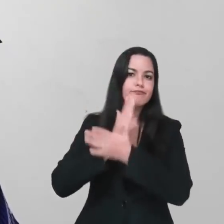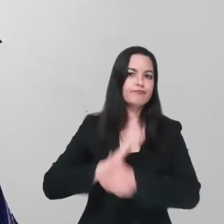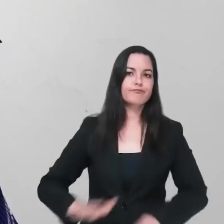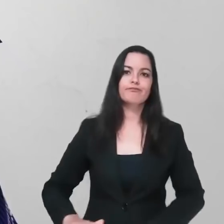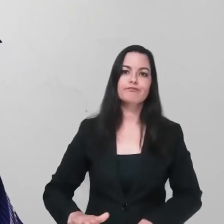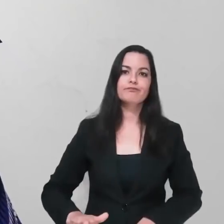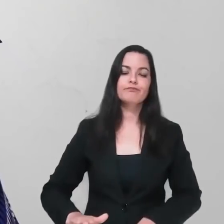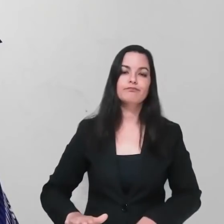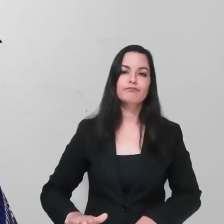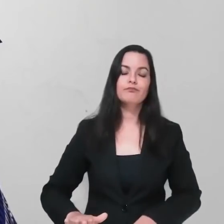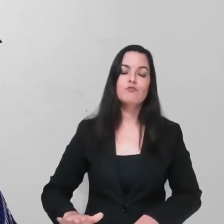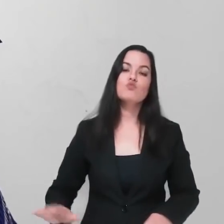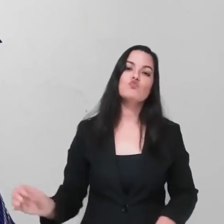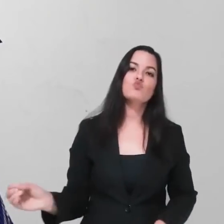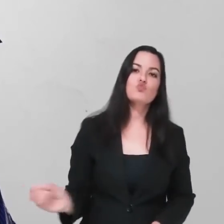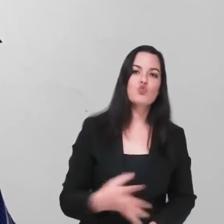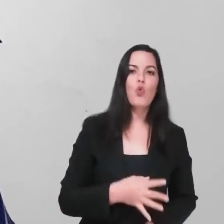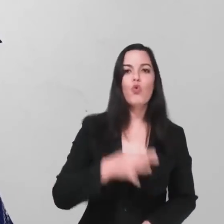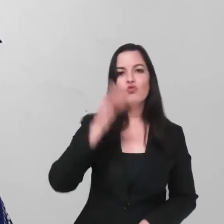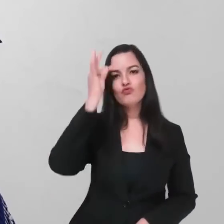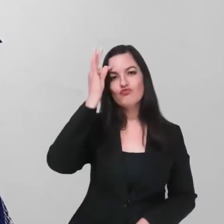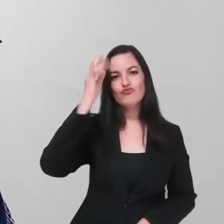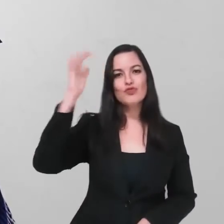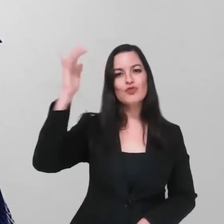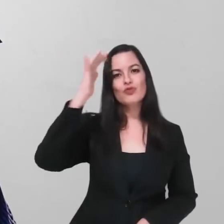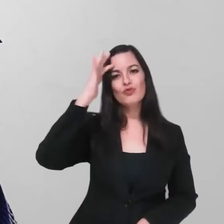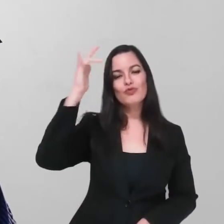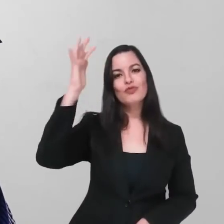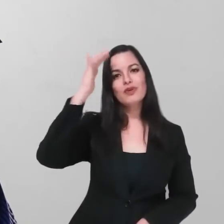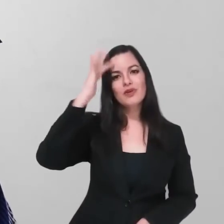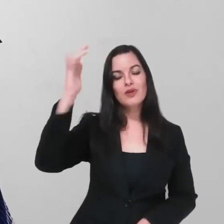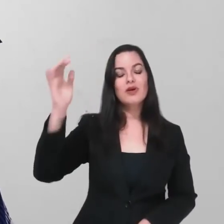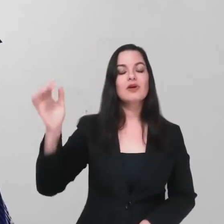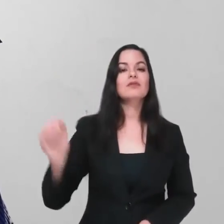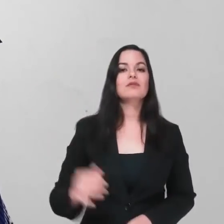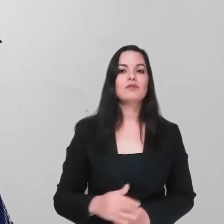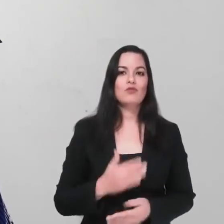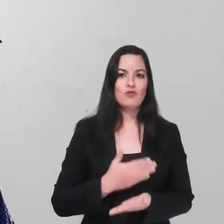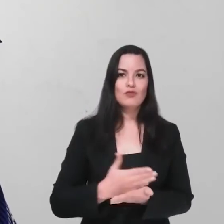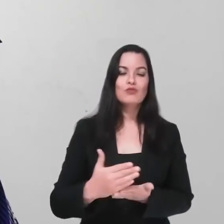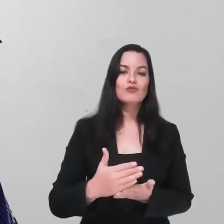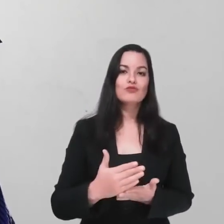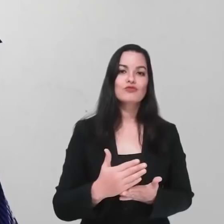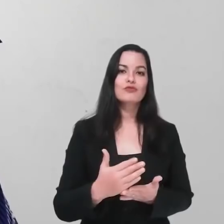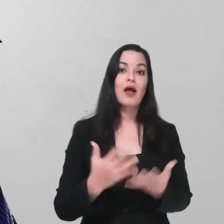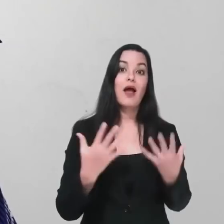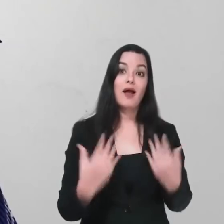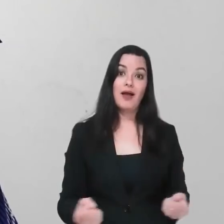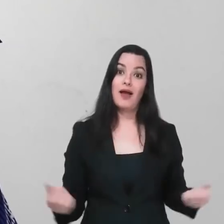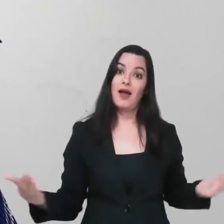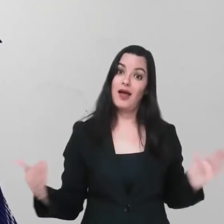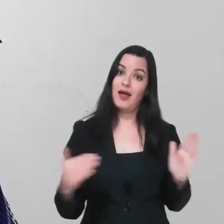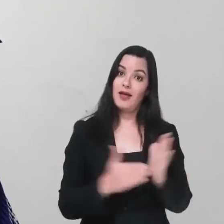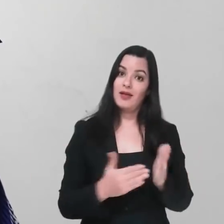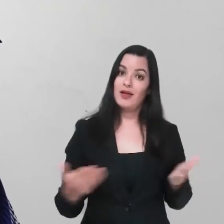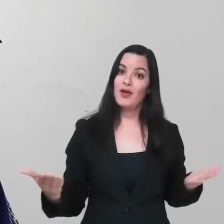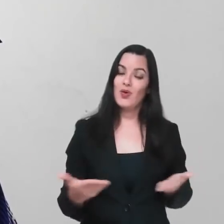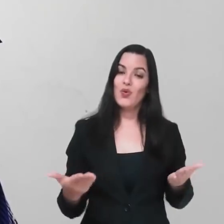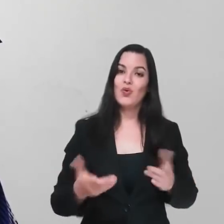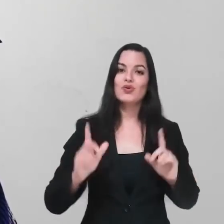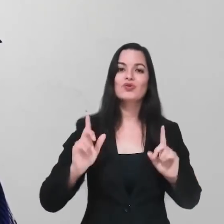teoria foi consolidada e é aceita até os dias atuais. Essa teoria